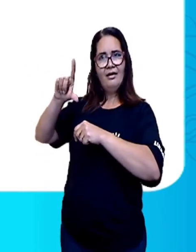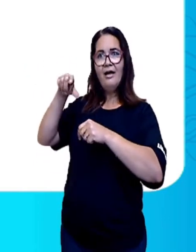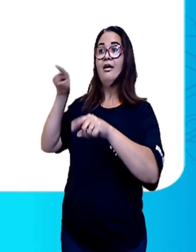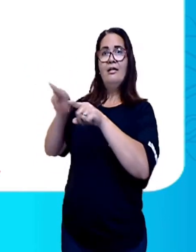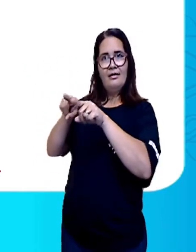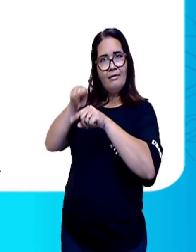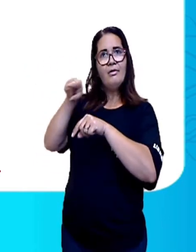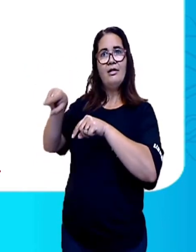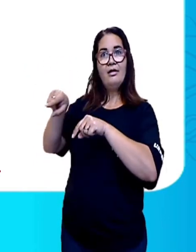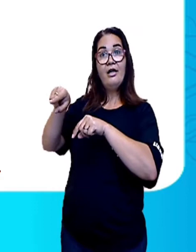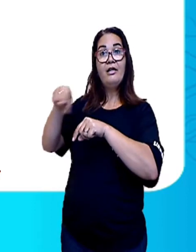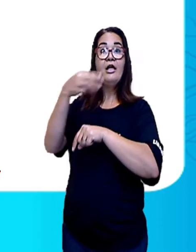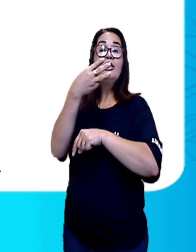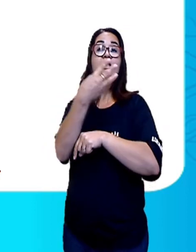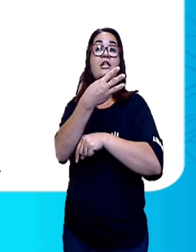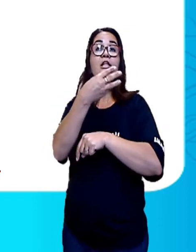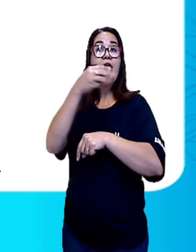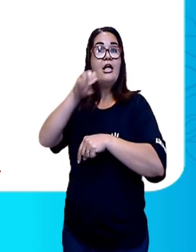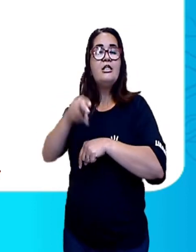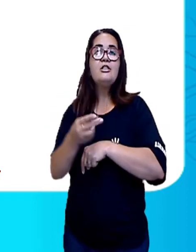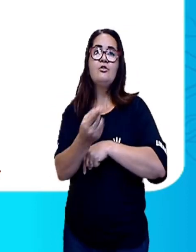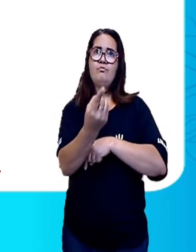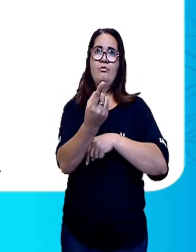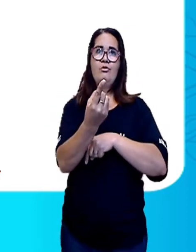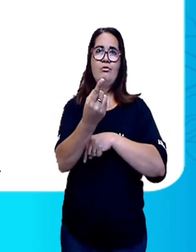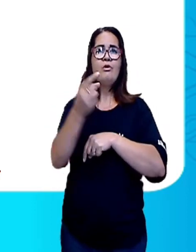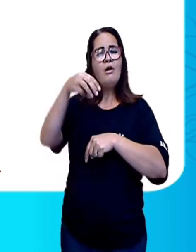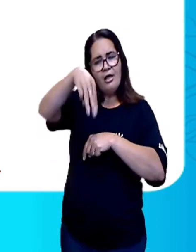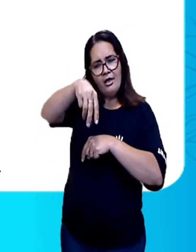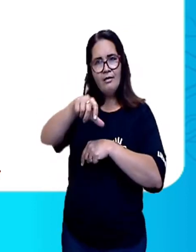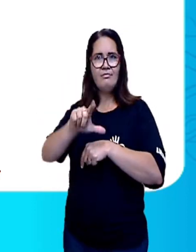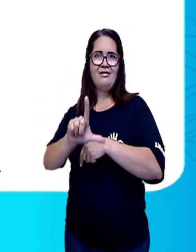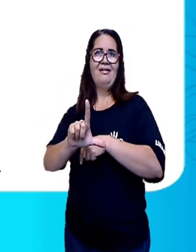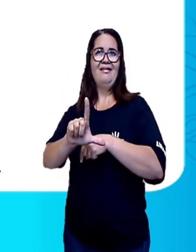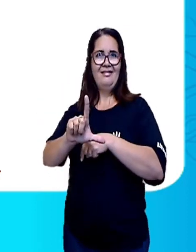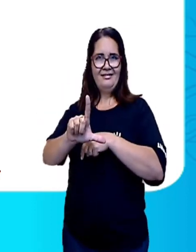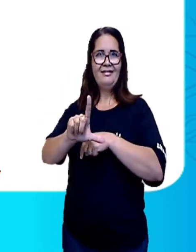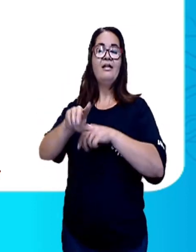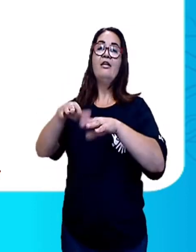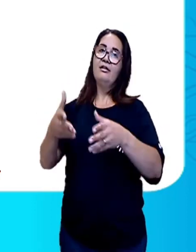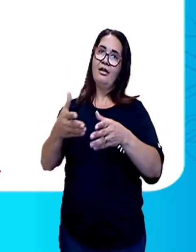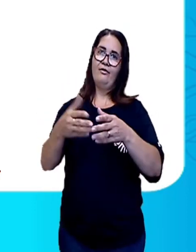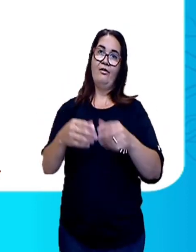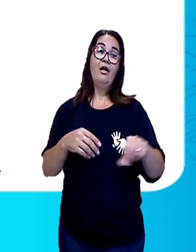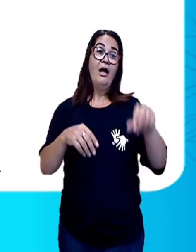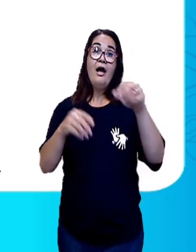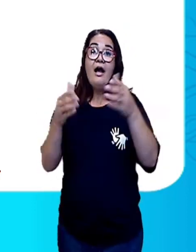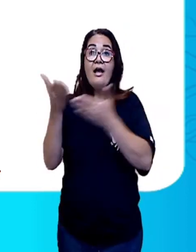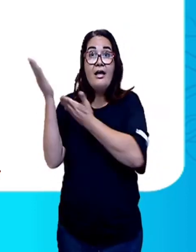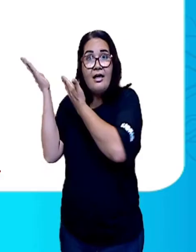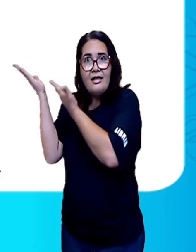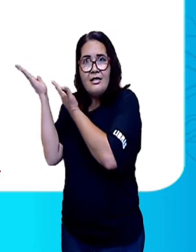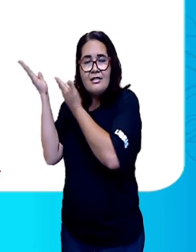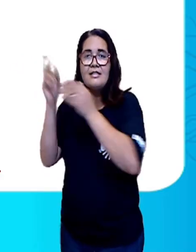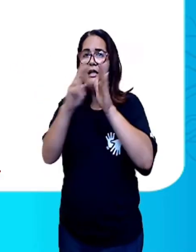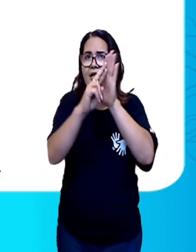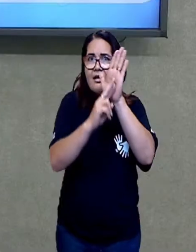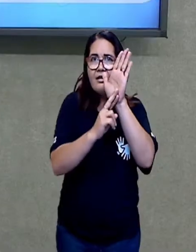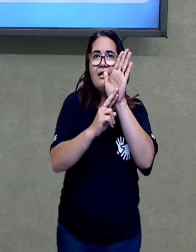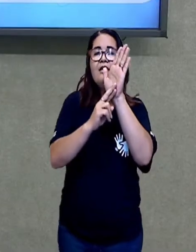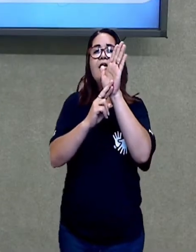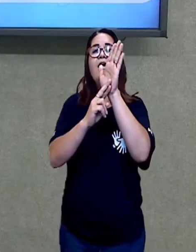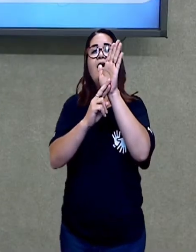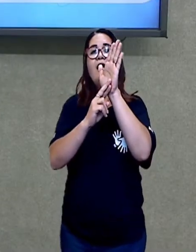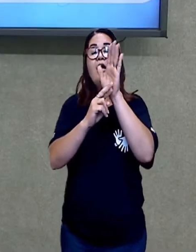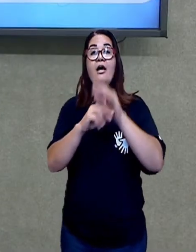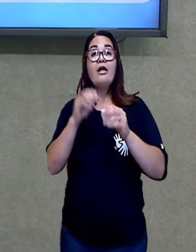ml. Essa é a conversão de litro para mililitro, pois essas duas unidades